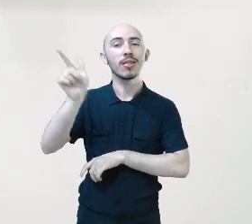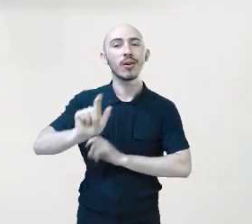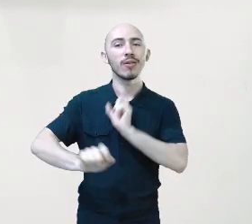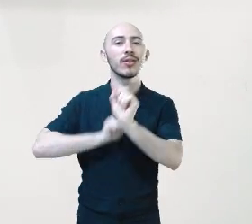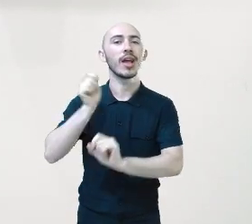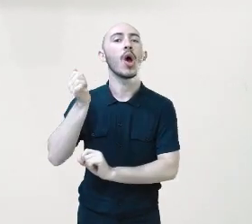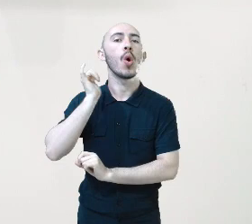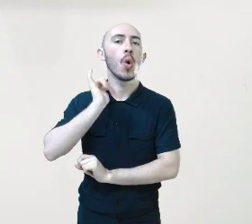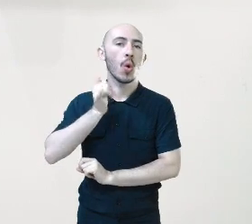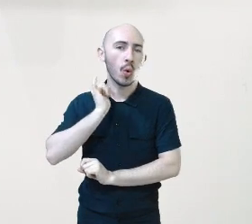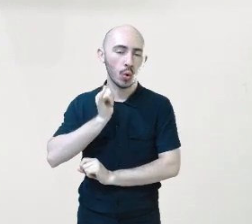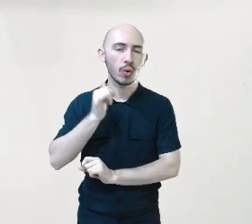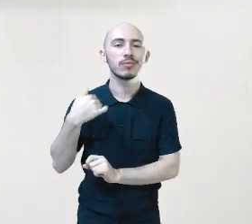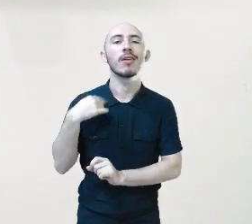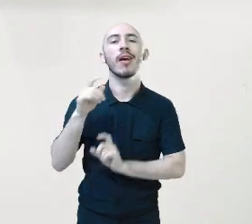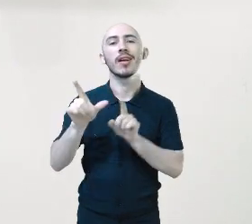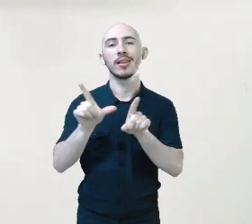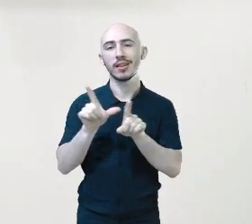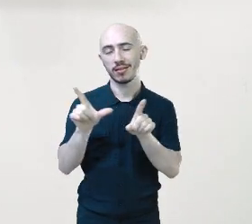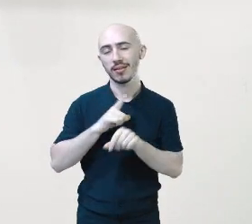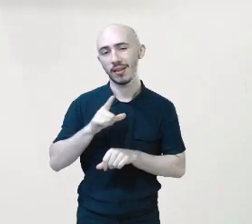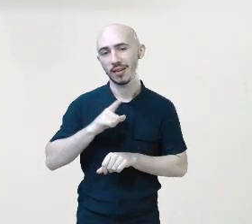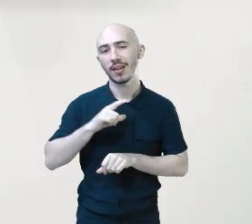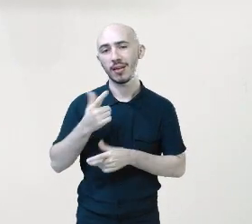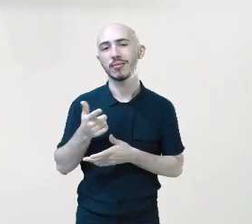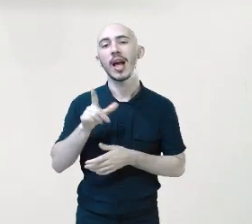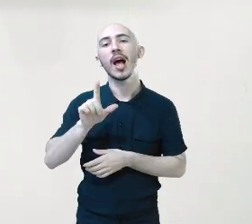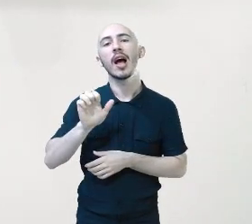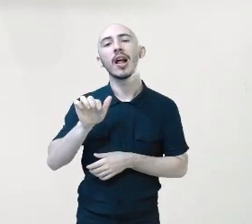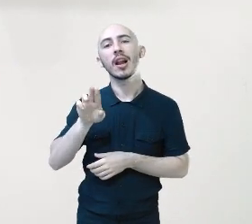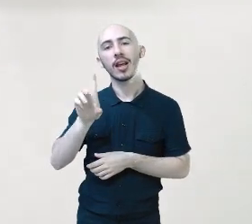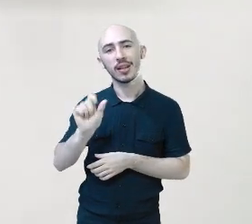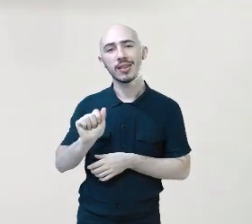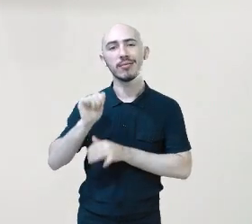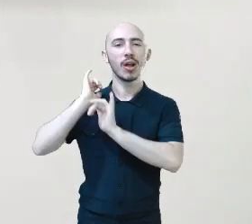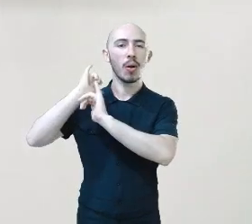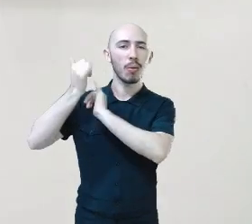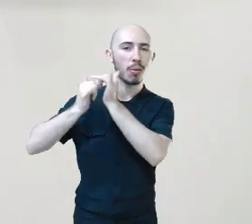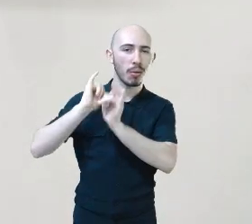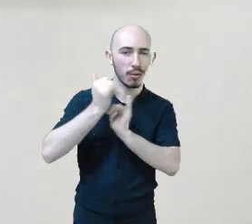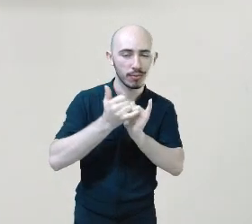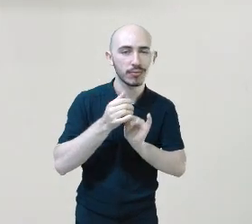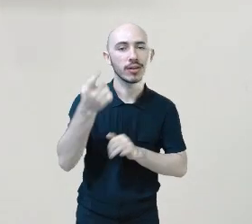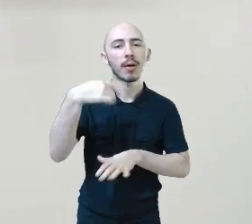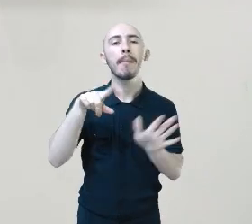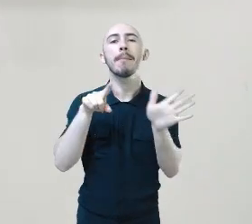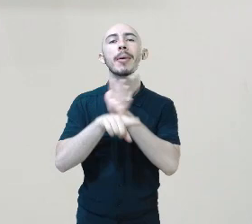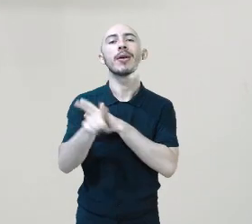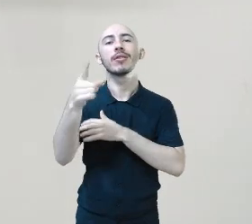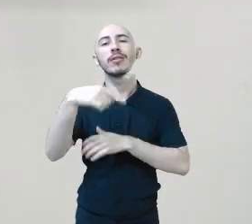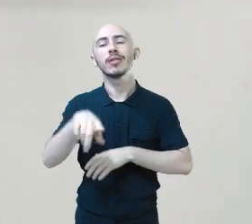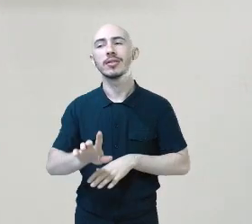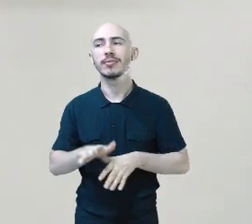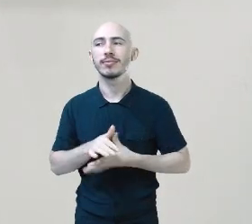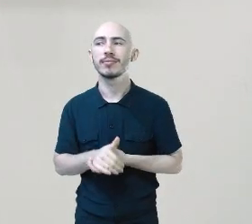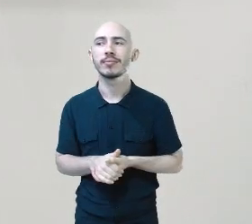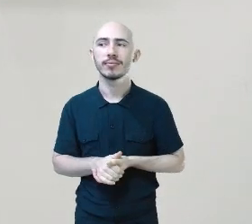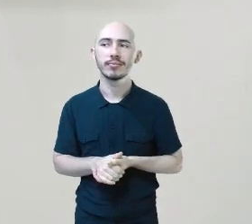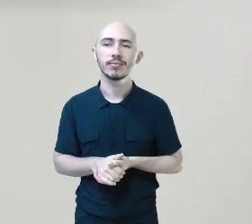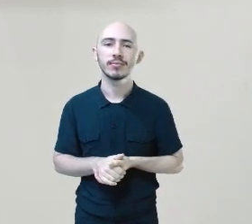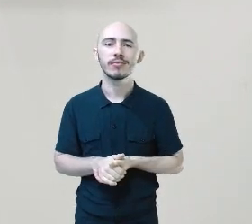conto, relembrar esta lenda. Daqui a pouquinho. Antes disso, eu quero fazer uma pergunta para vocês. O que